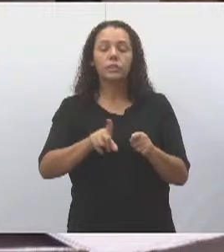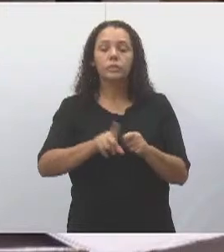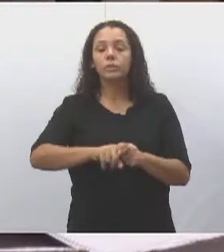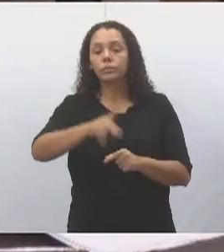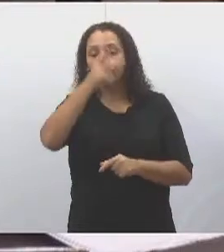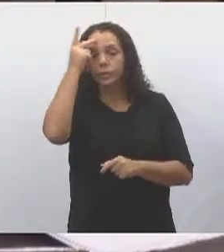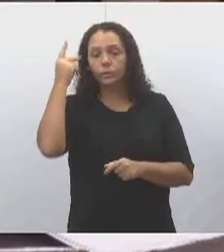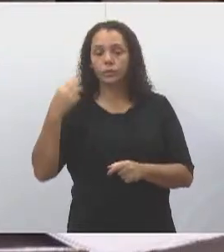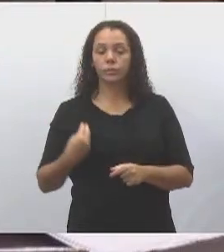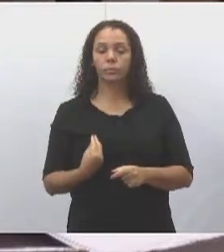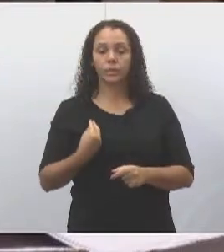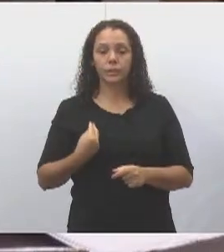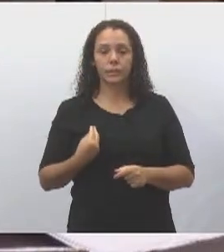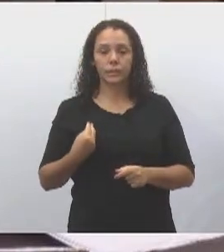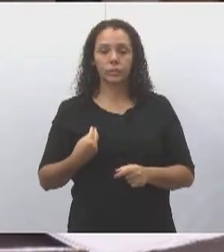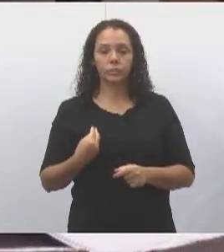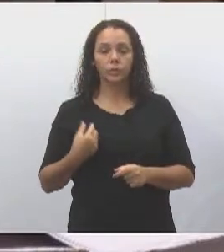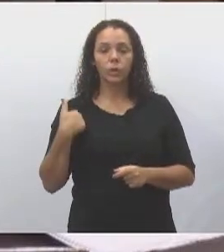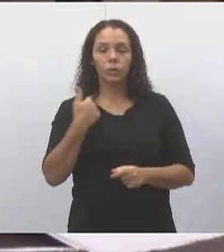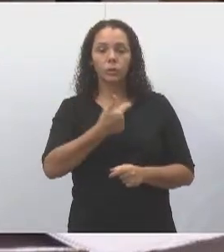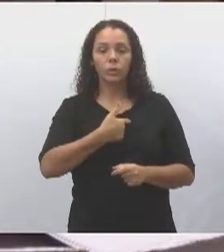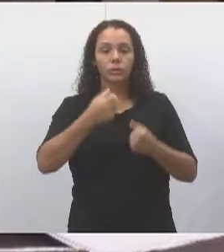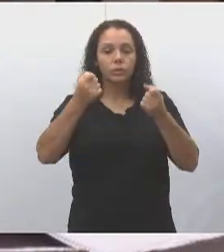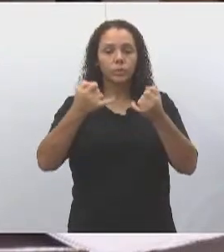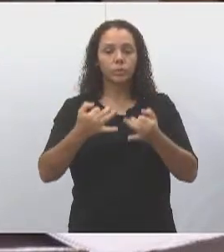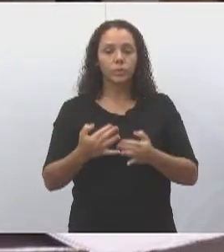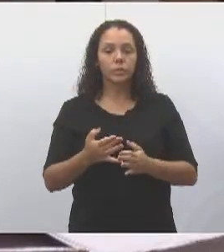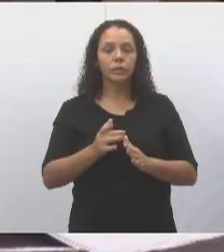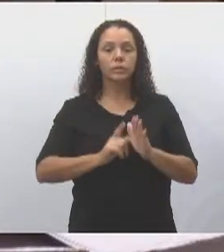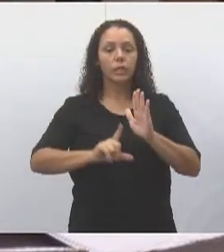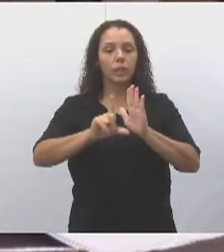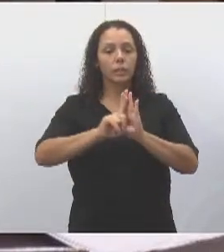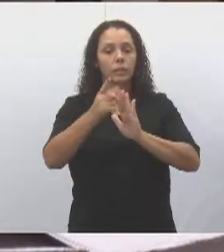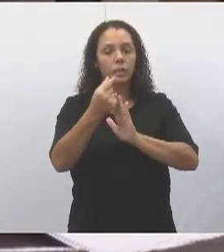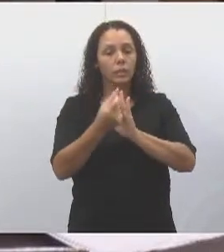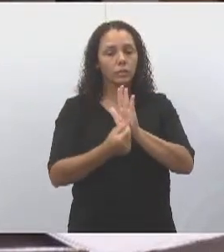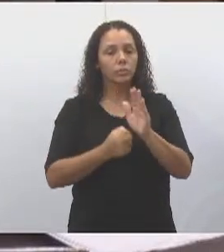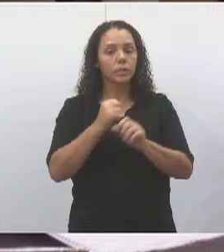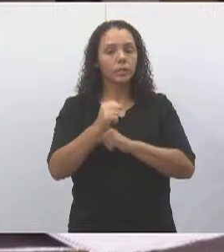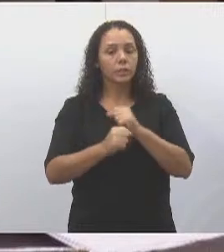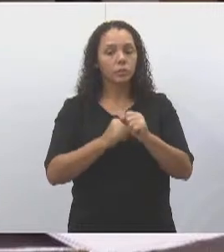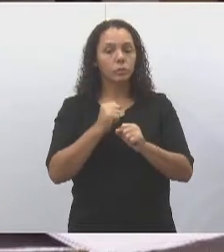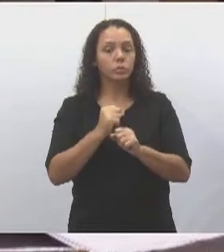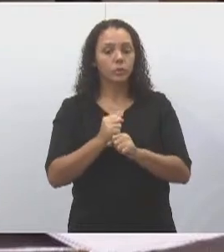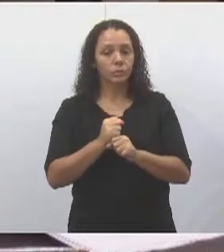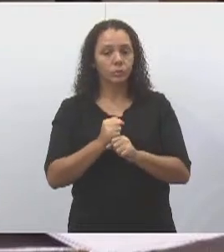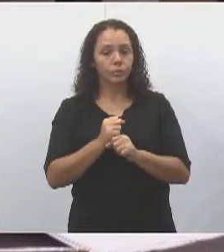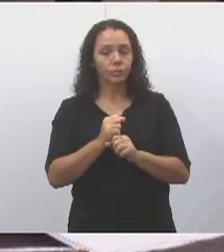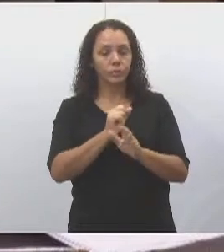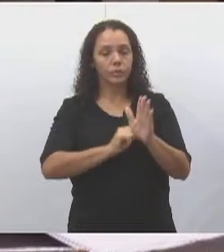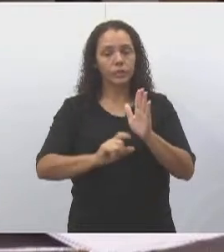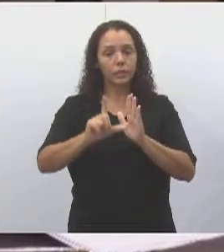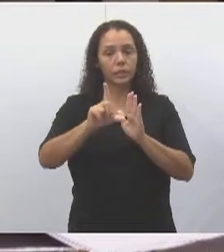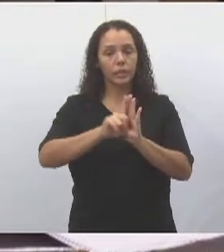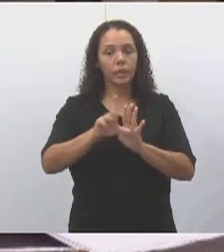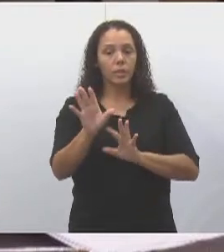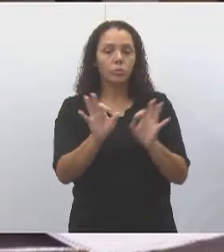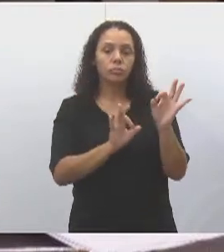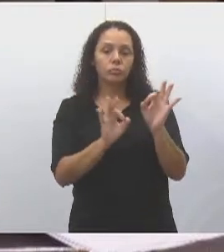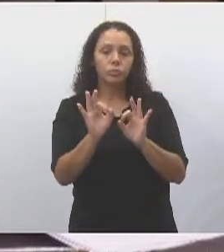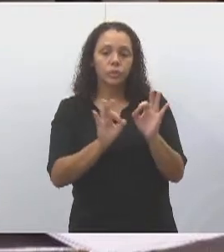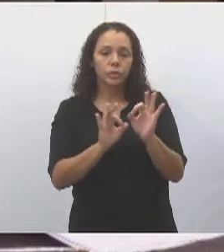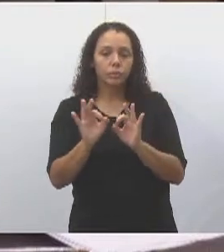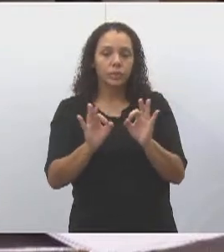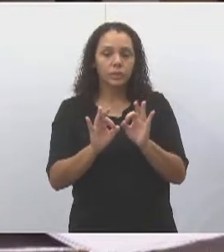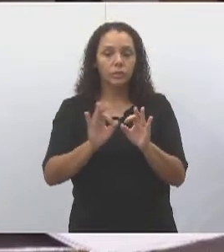presente. Nós estamos falando da lei orçamentária anual. E a lei que vai planejar sobre